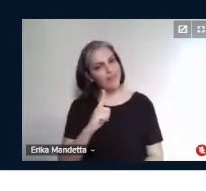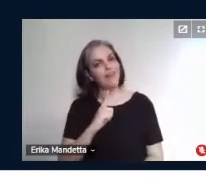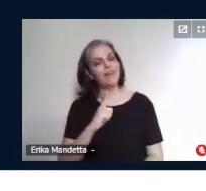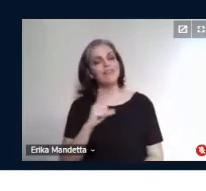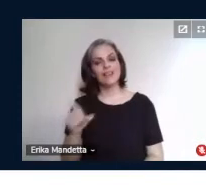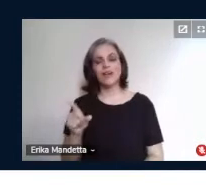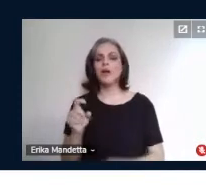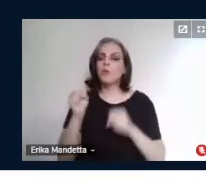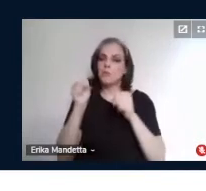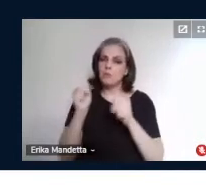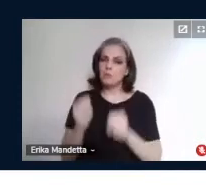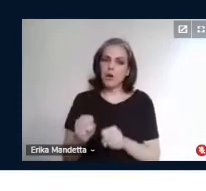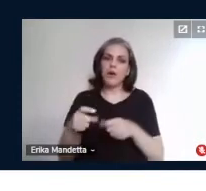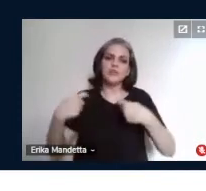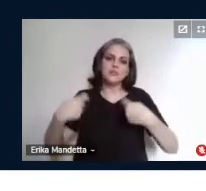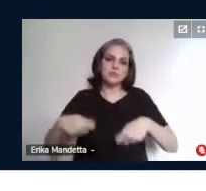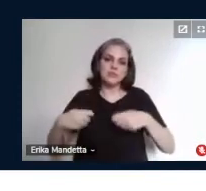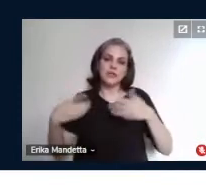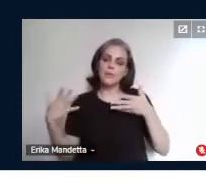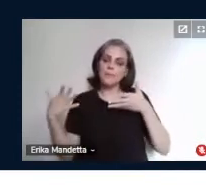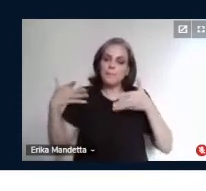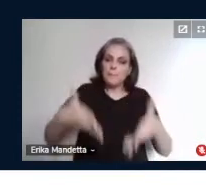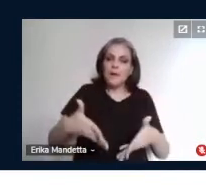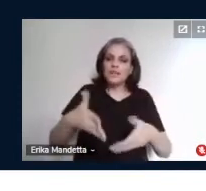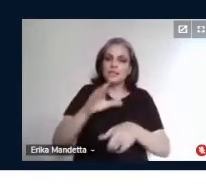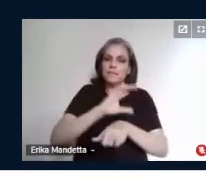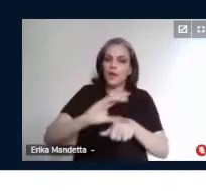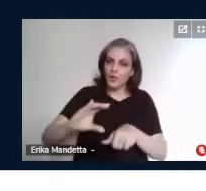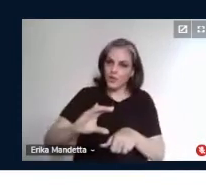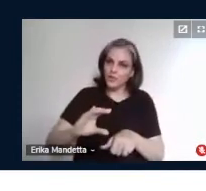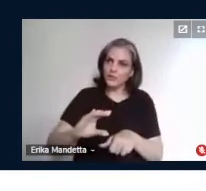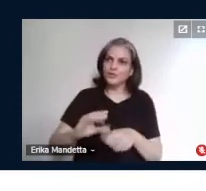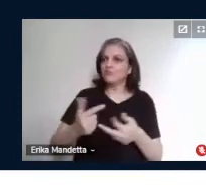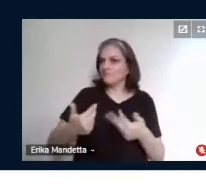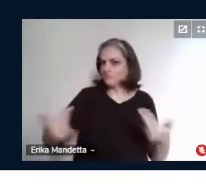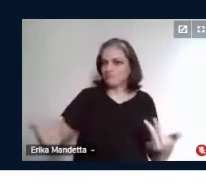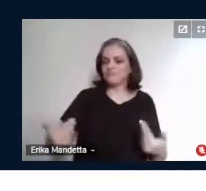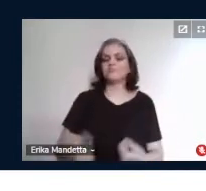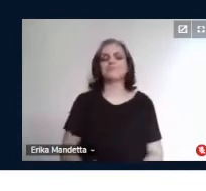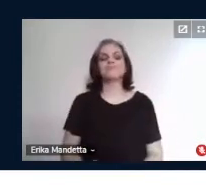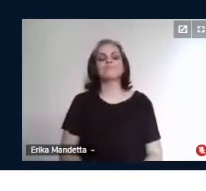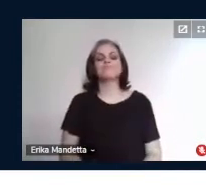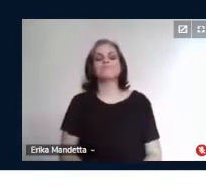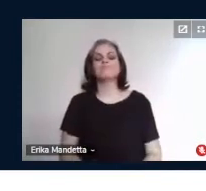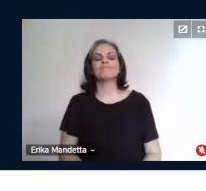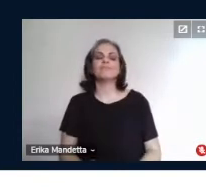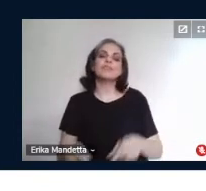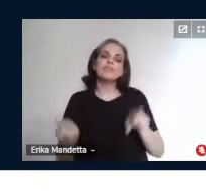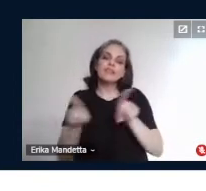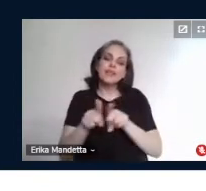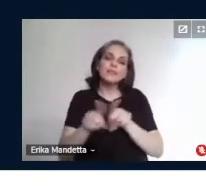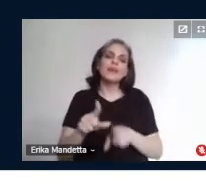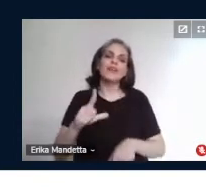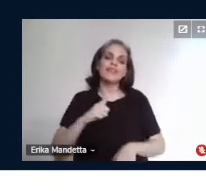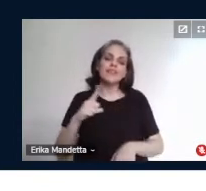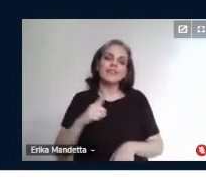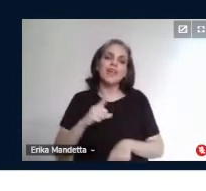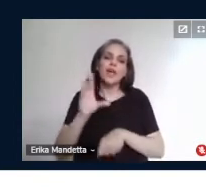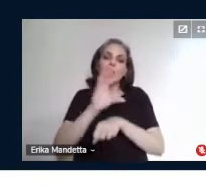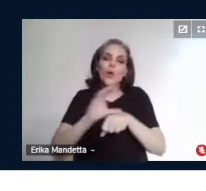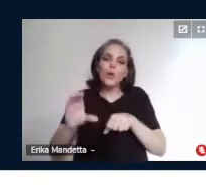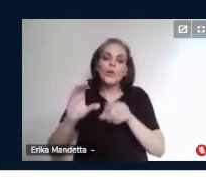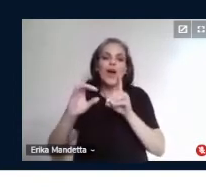apresentar a demanda, essa demanda, e também nós temos a educação à distância nos dois